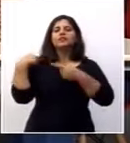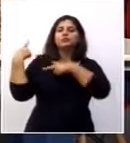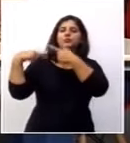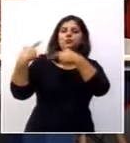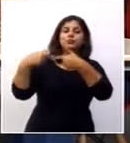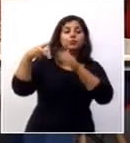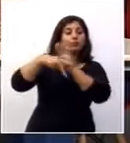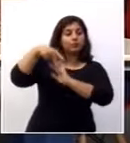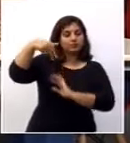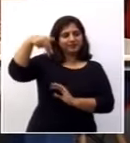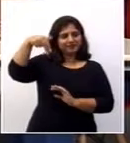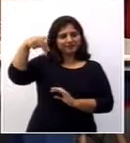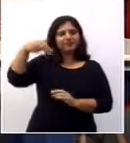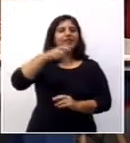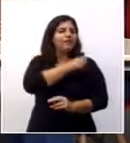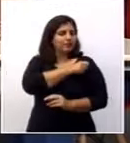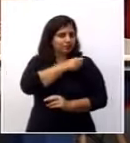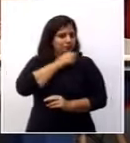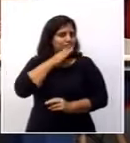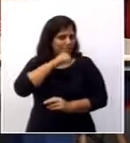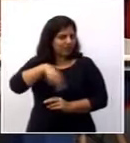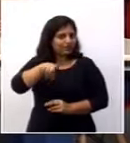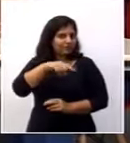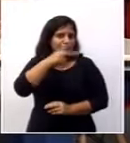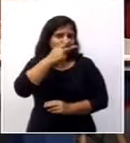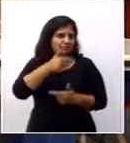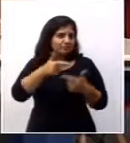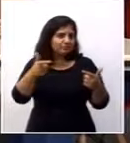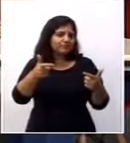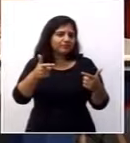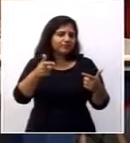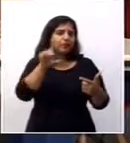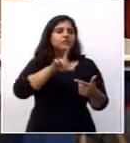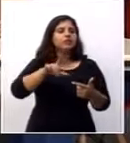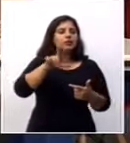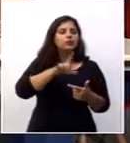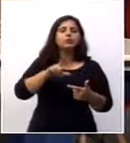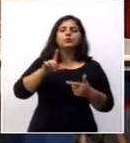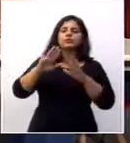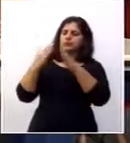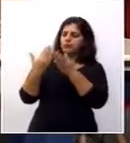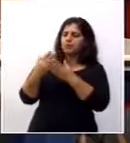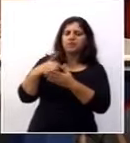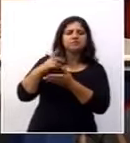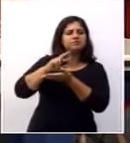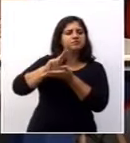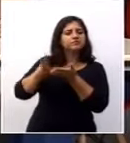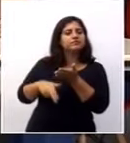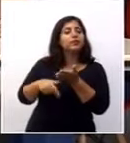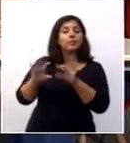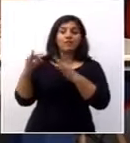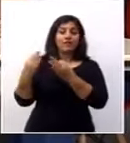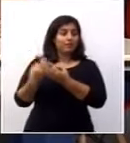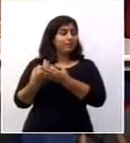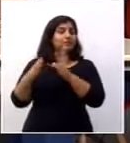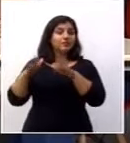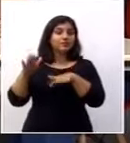no Nordeste. Muitos alunos devem conhecer a literatura de cordel, tem na escola, conhece porque a família